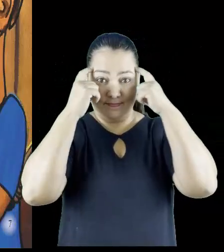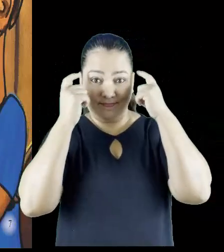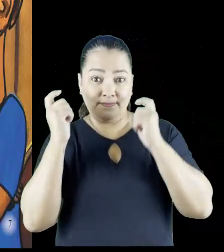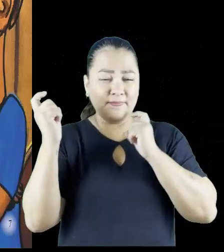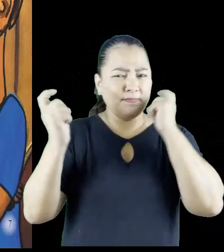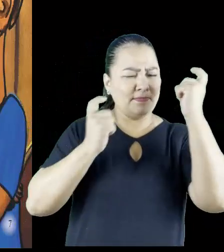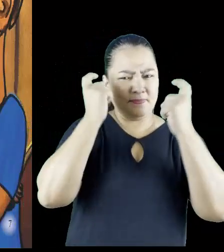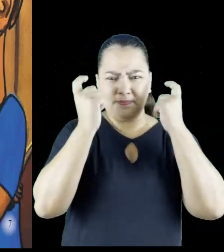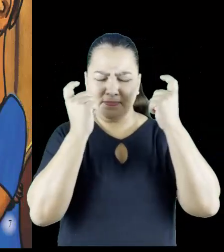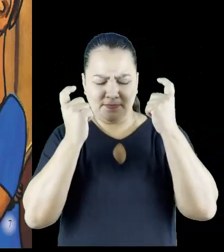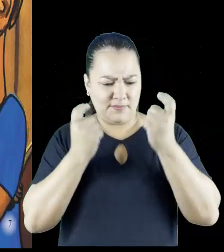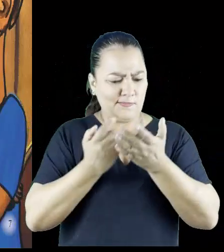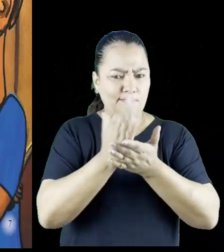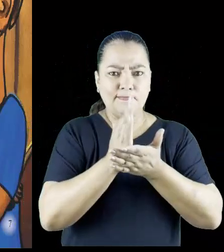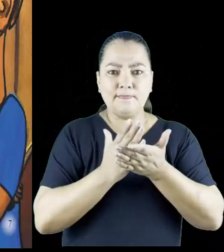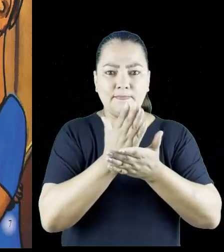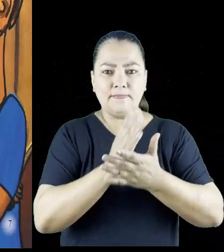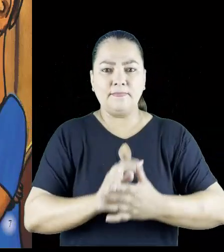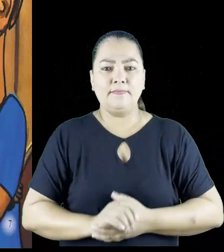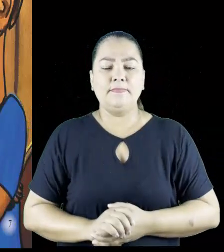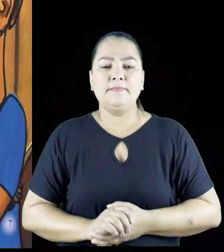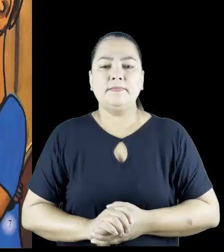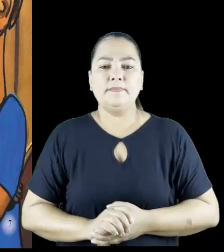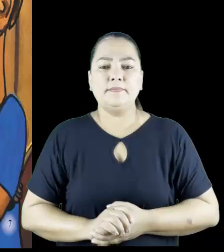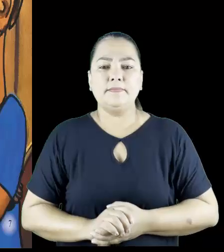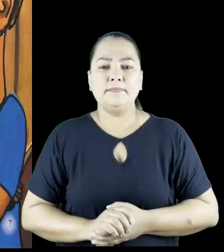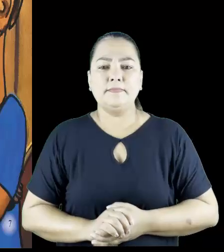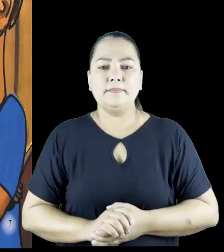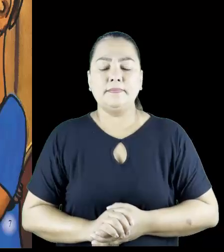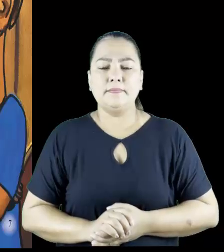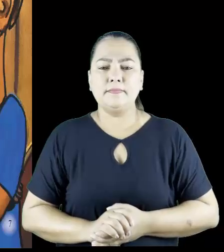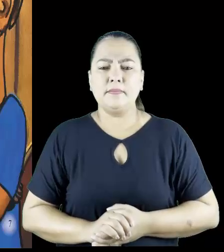perturbando os meus pensamentos e me deixando inquieta.